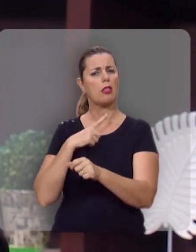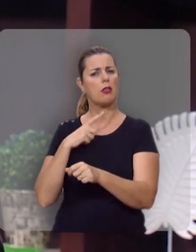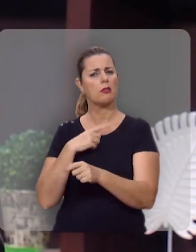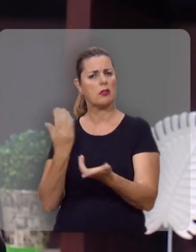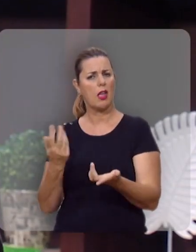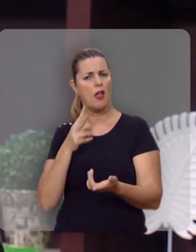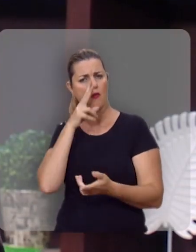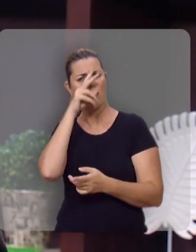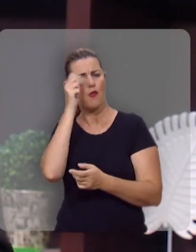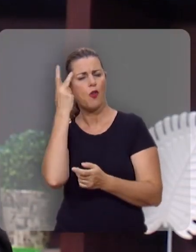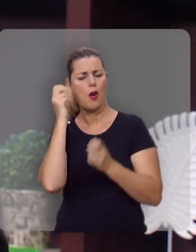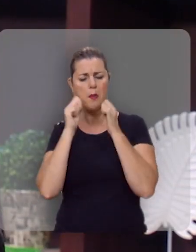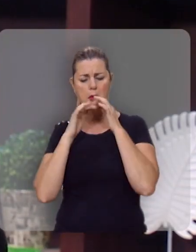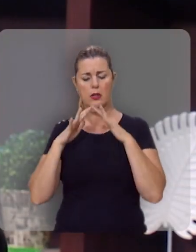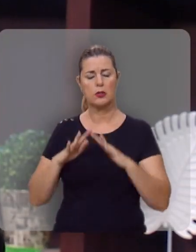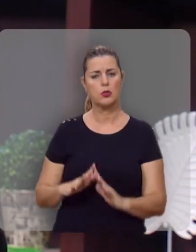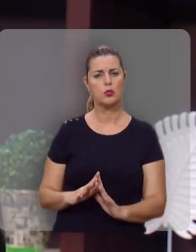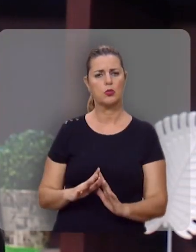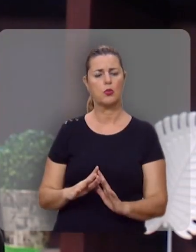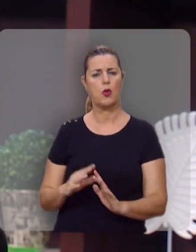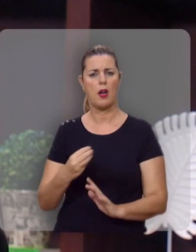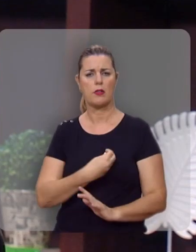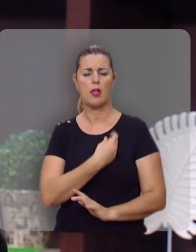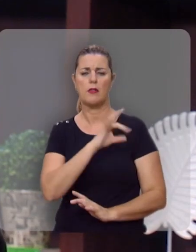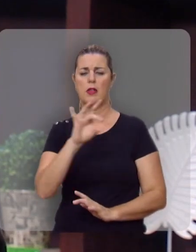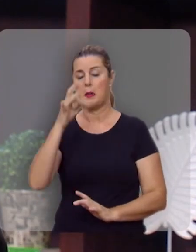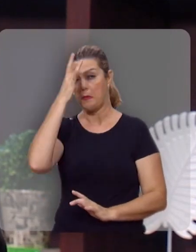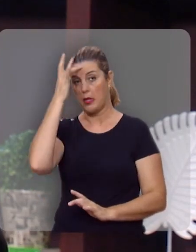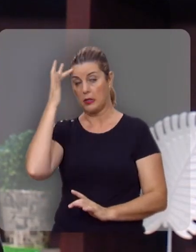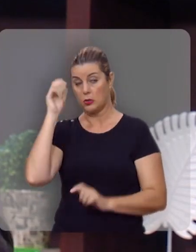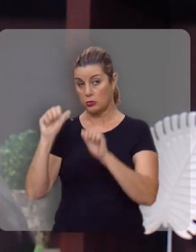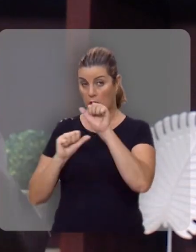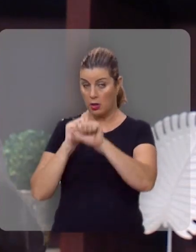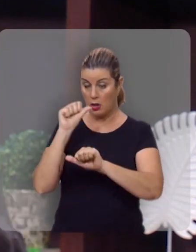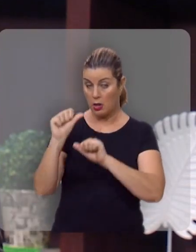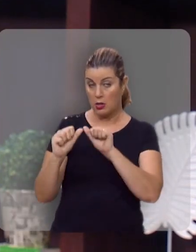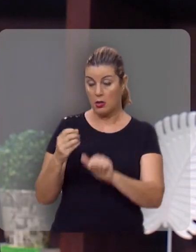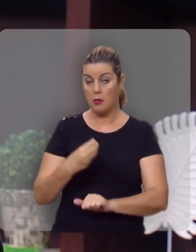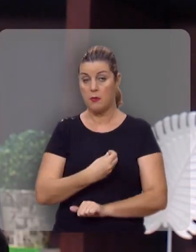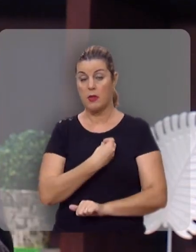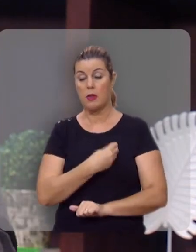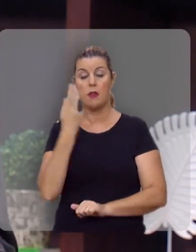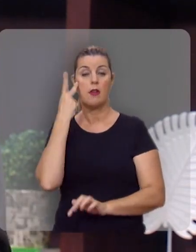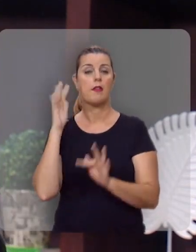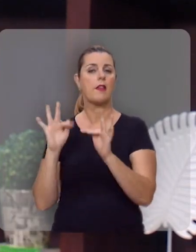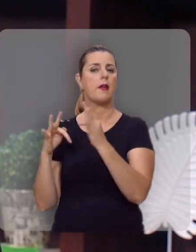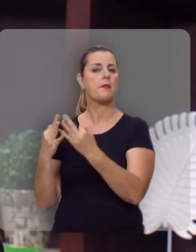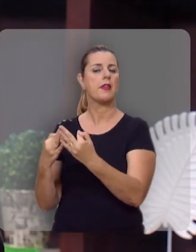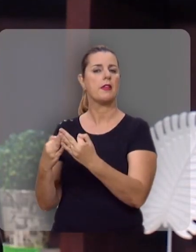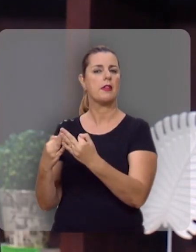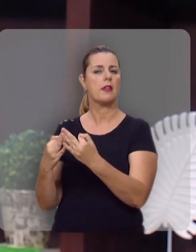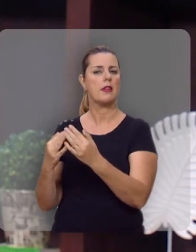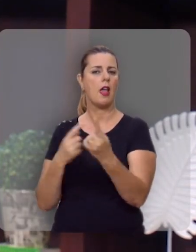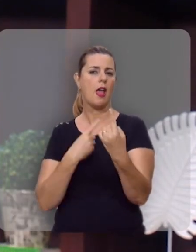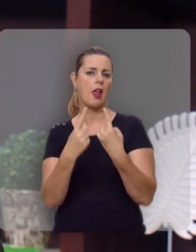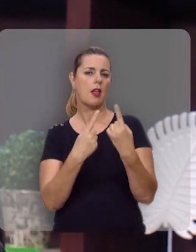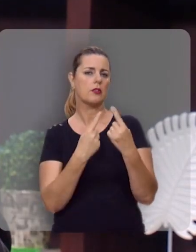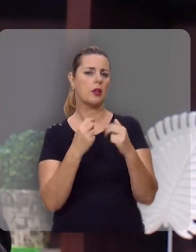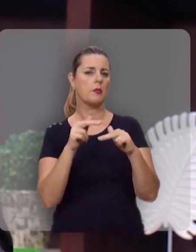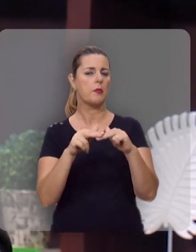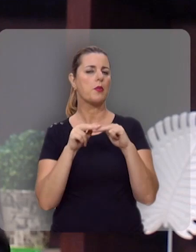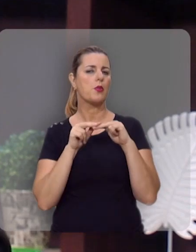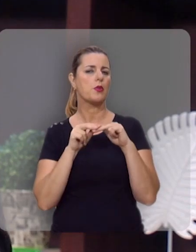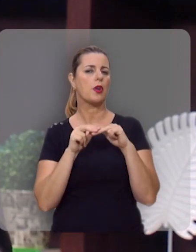têm impactado, abençoado a vida de pessoas, transformado famílias e relacionamentos